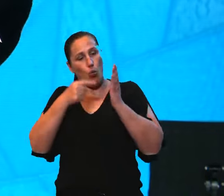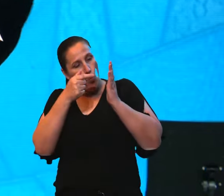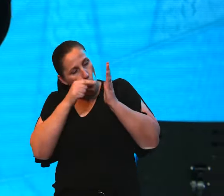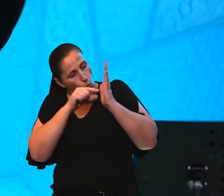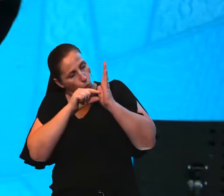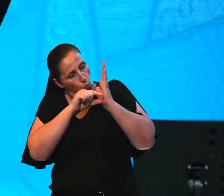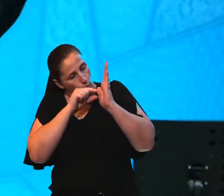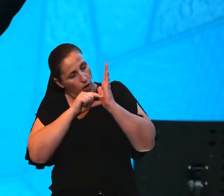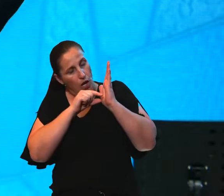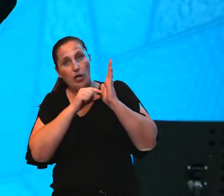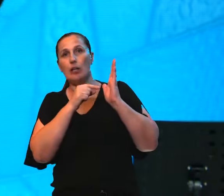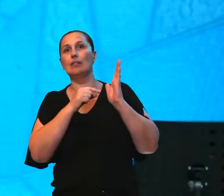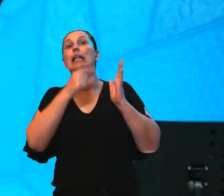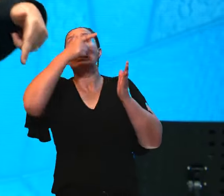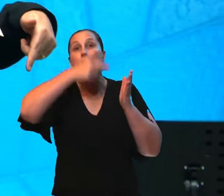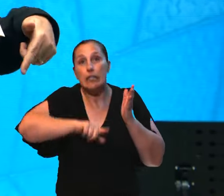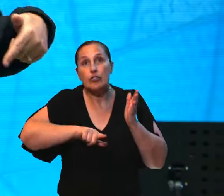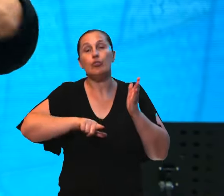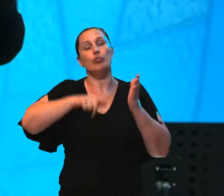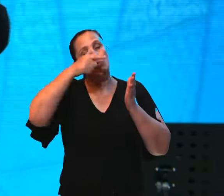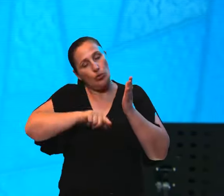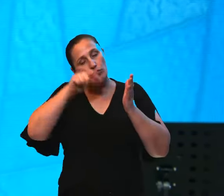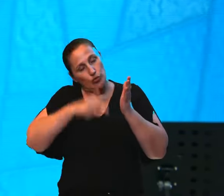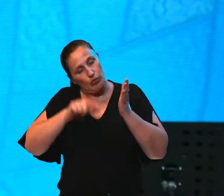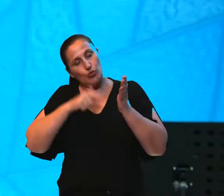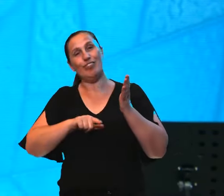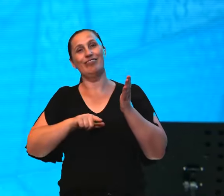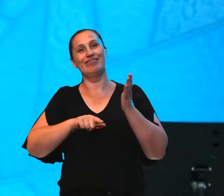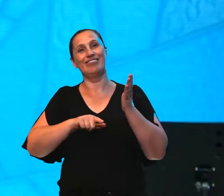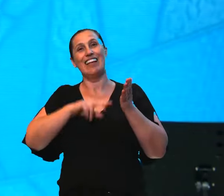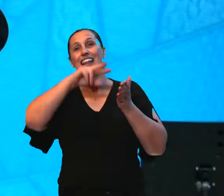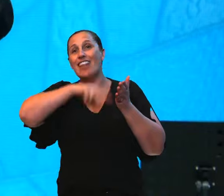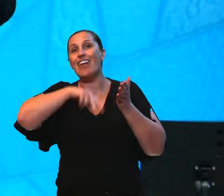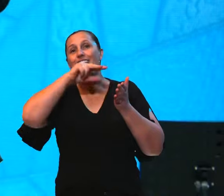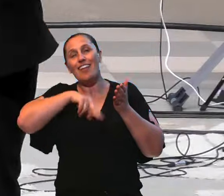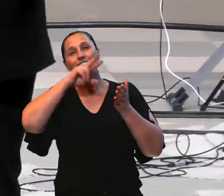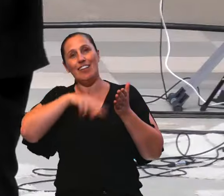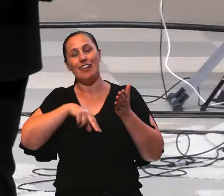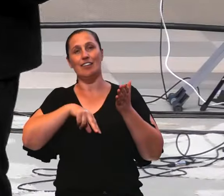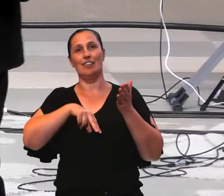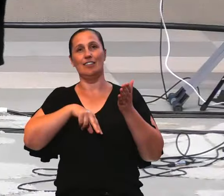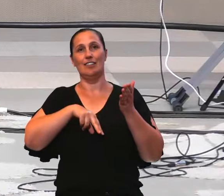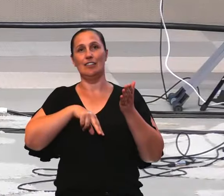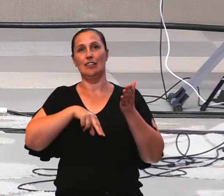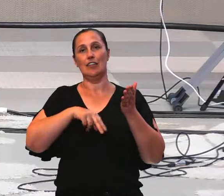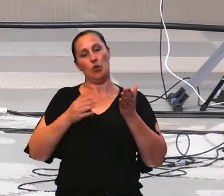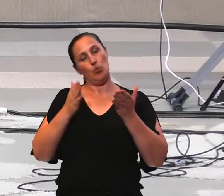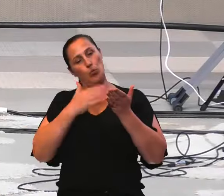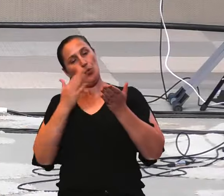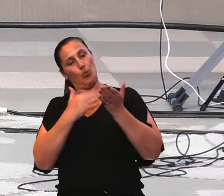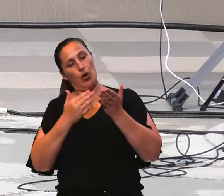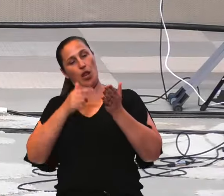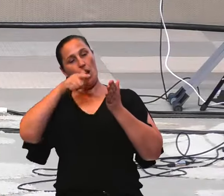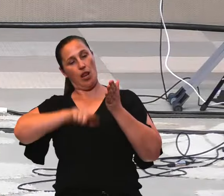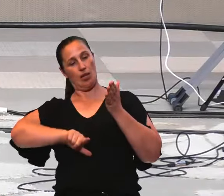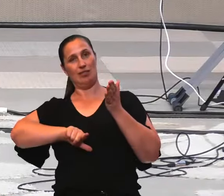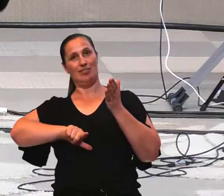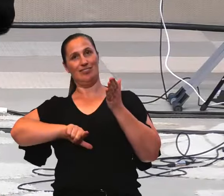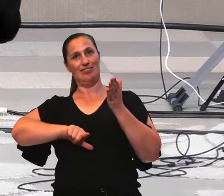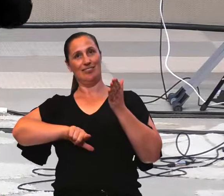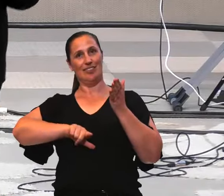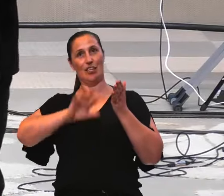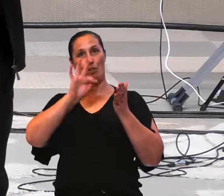o que você leu não tem problema lê a outra página quando chegar na última linha você não lembra o que você leu não tem problema mas lê a outra página e no final você faz